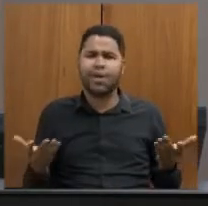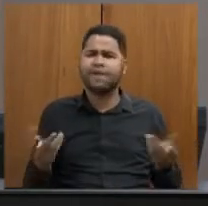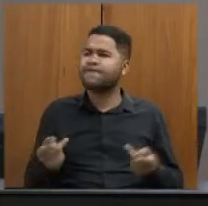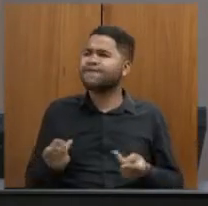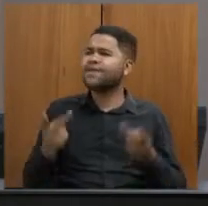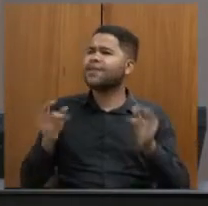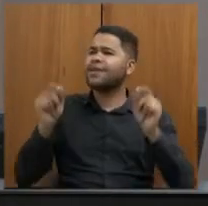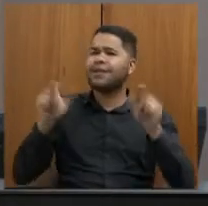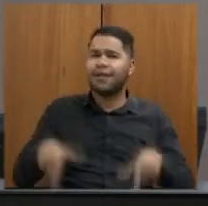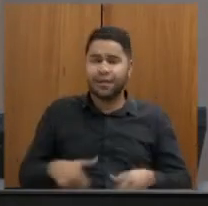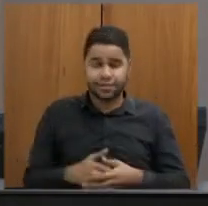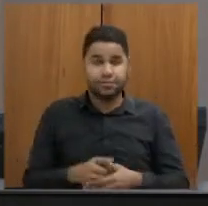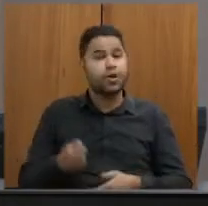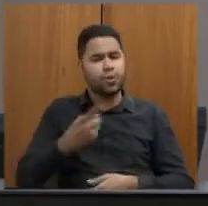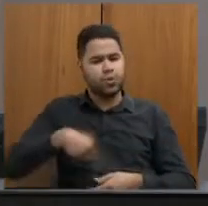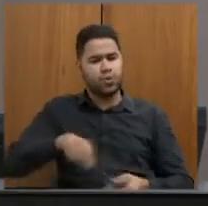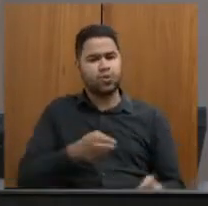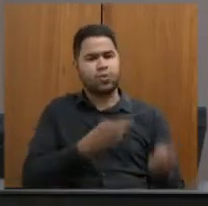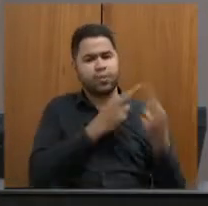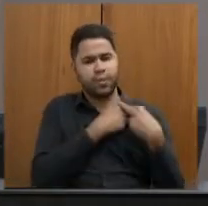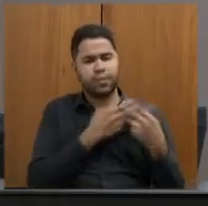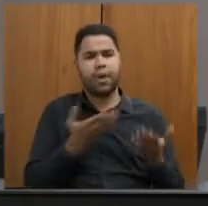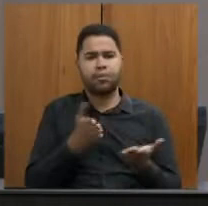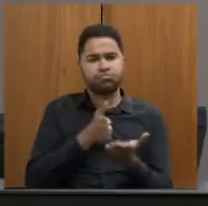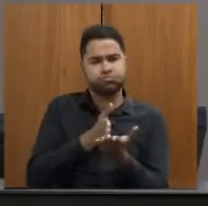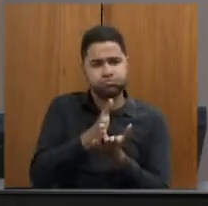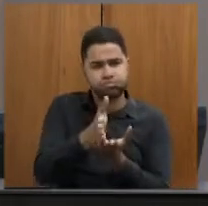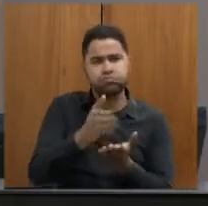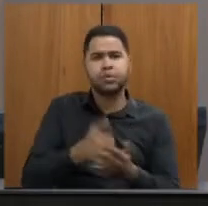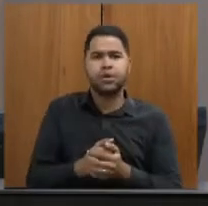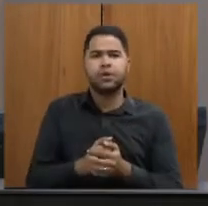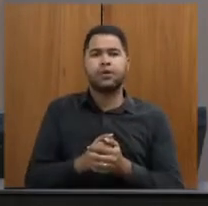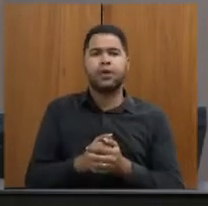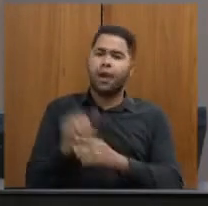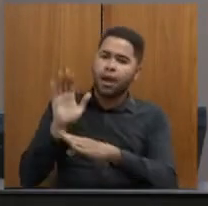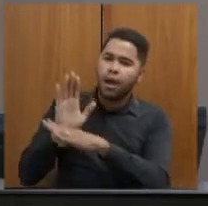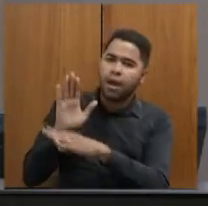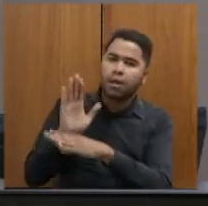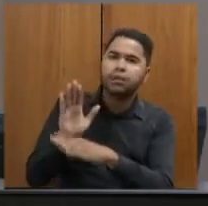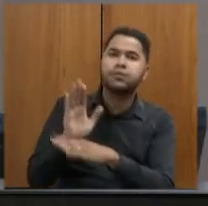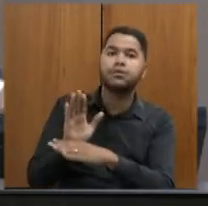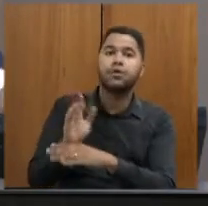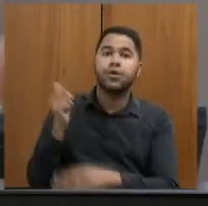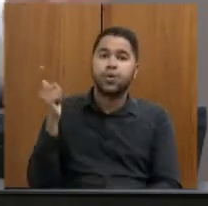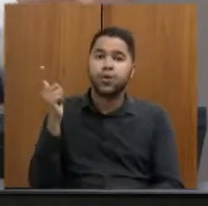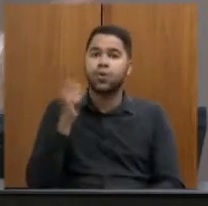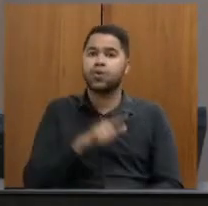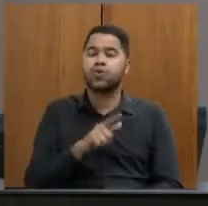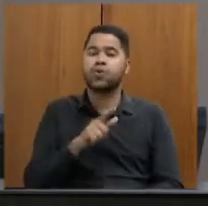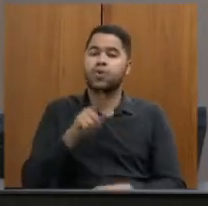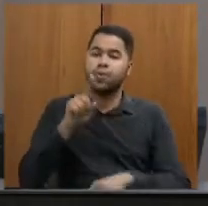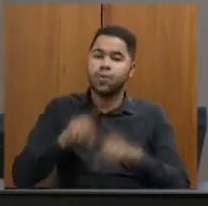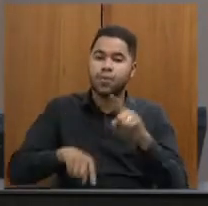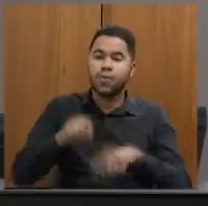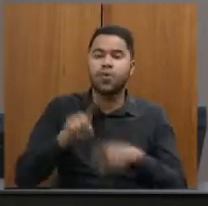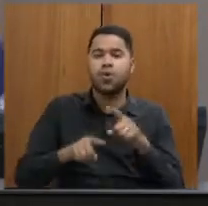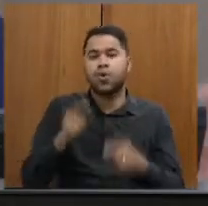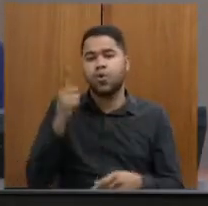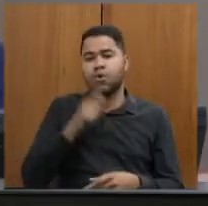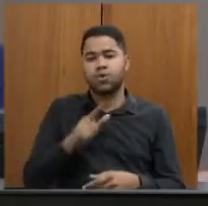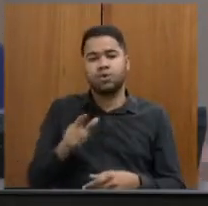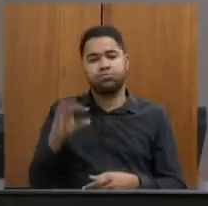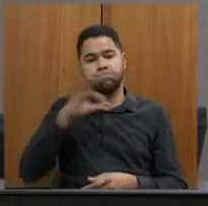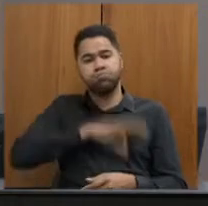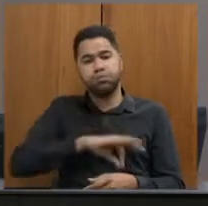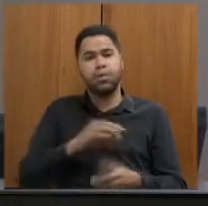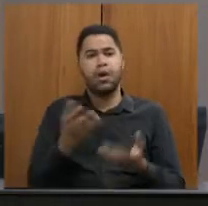quem vender e esse é o nosso papel da essa direção da essa assistência e consegui fazer com que o produtor tenha renda e